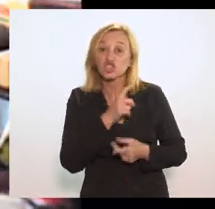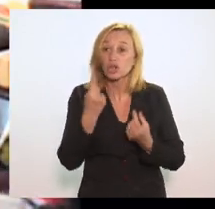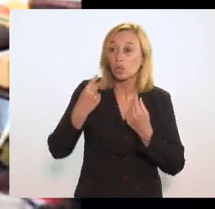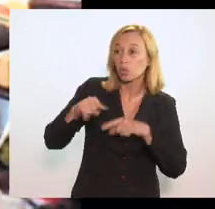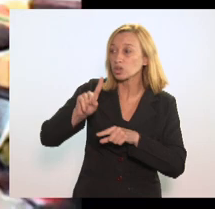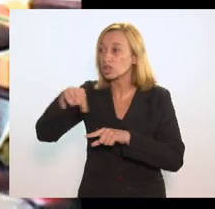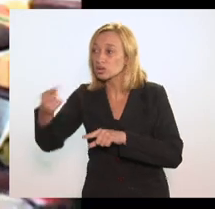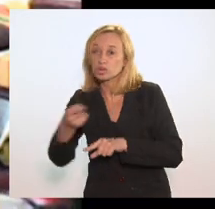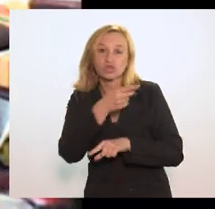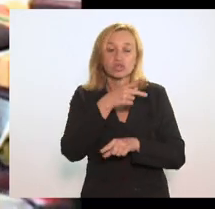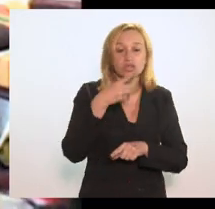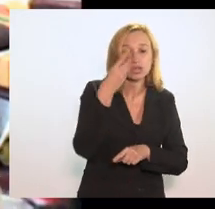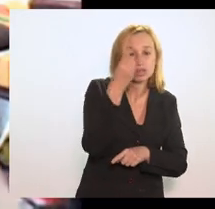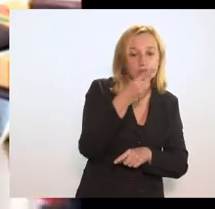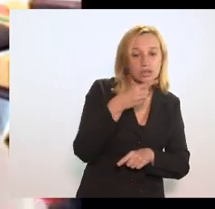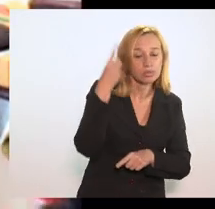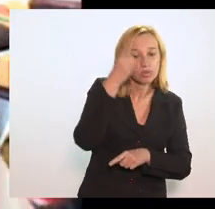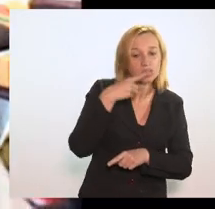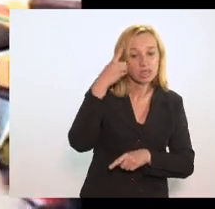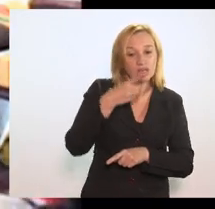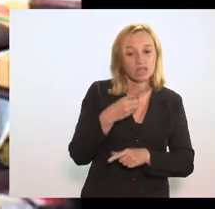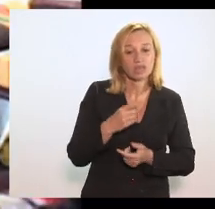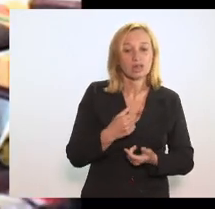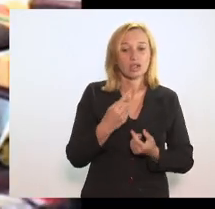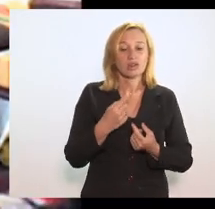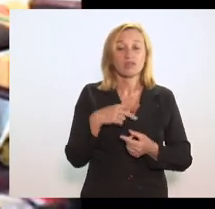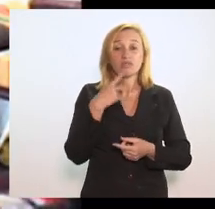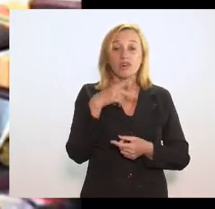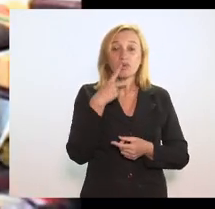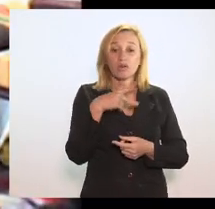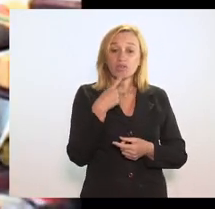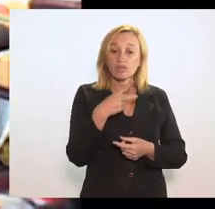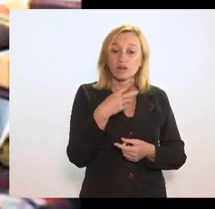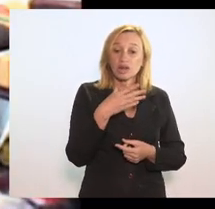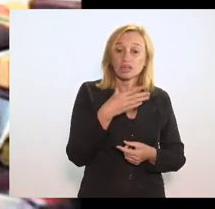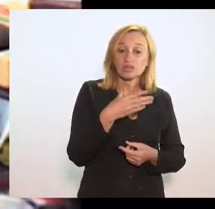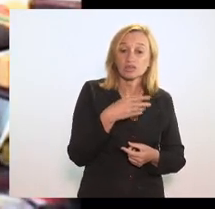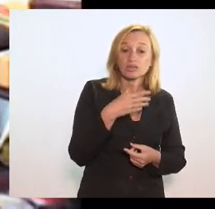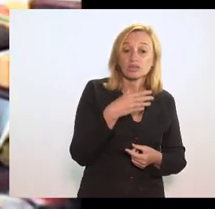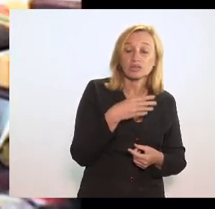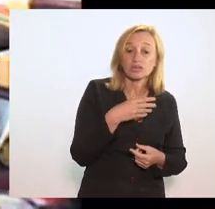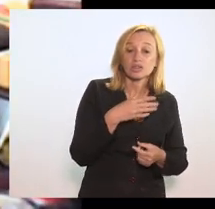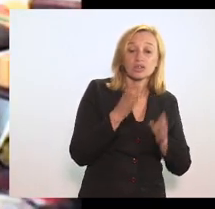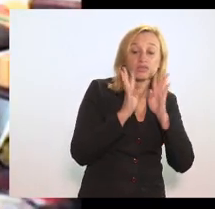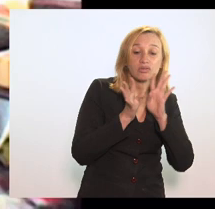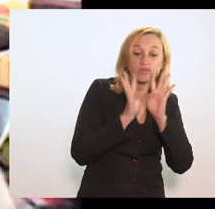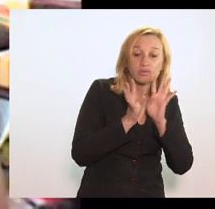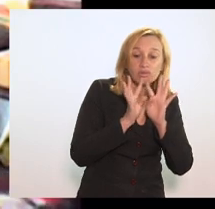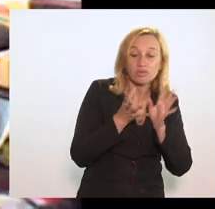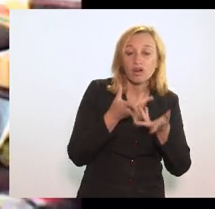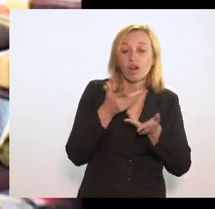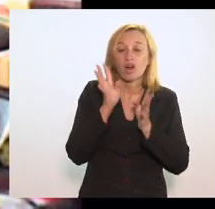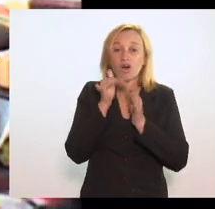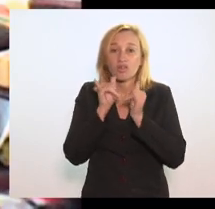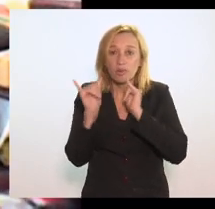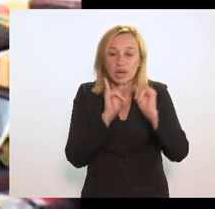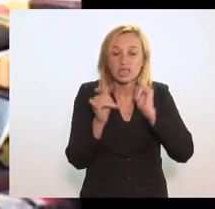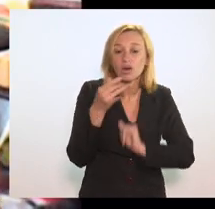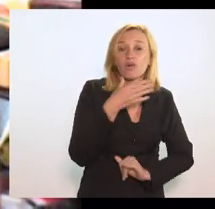outros parlamentares, ficam disseminando desinformação, ficam instigando as pessoas que estão